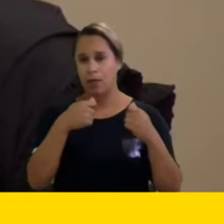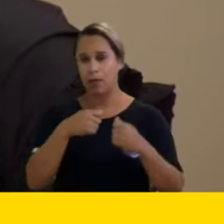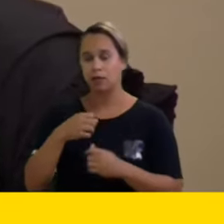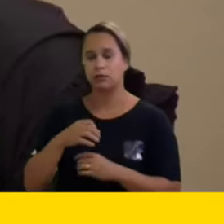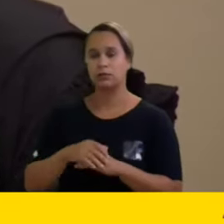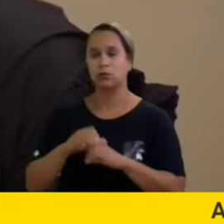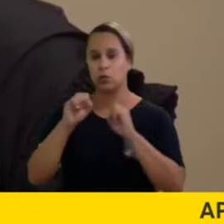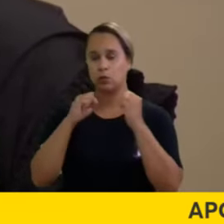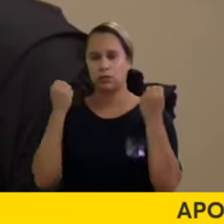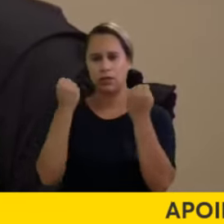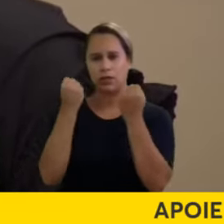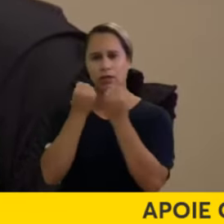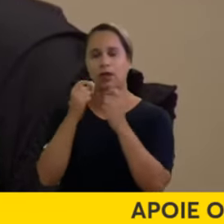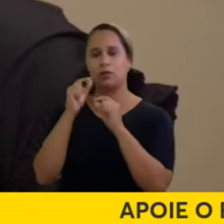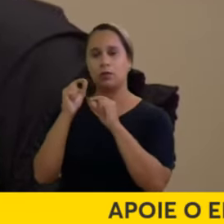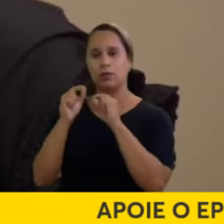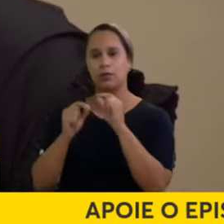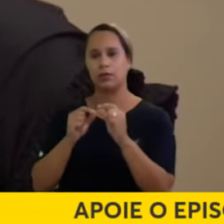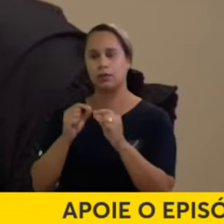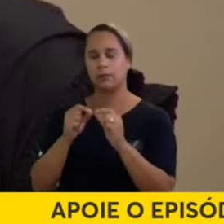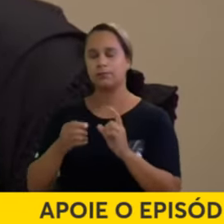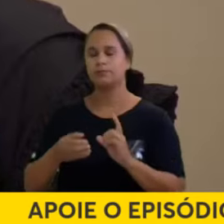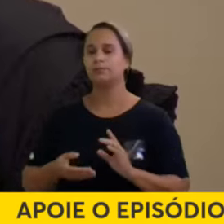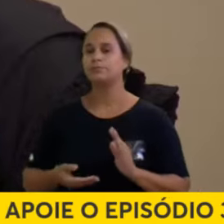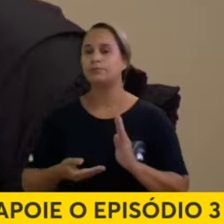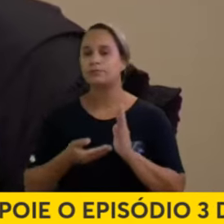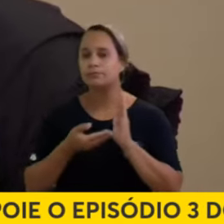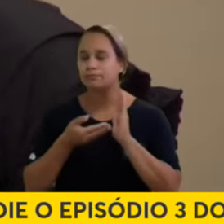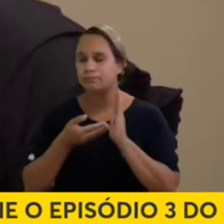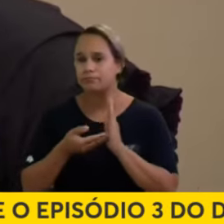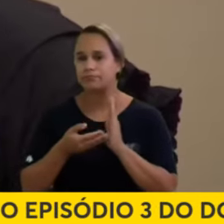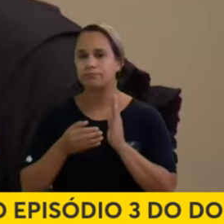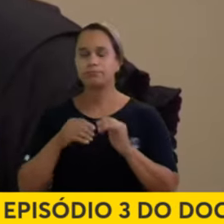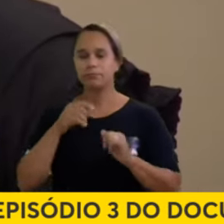polícia passar a realizar realizar a escolta do agora